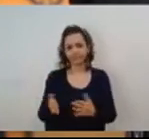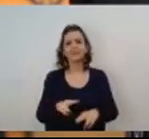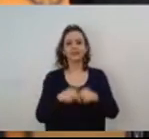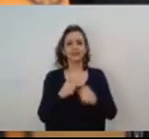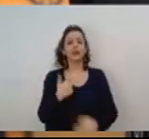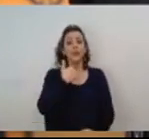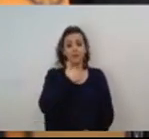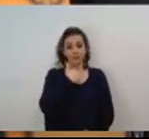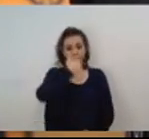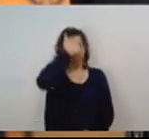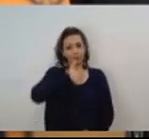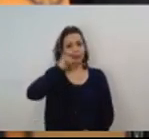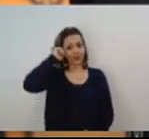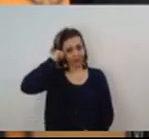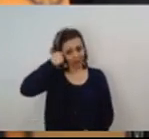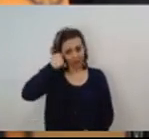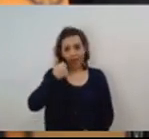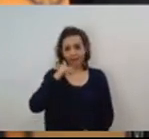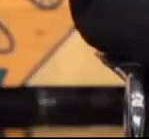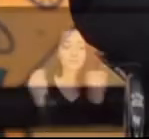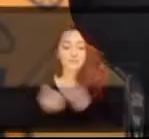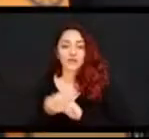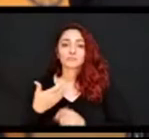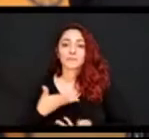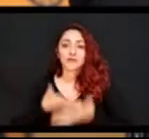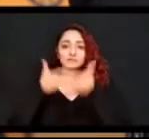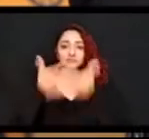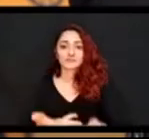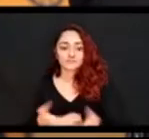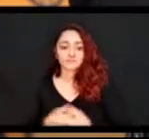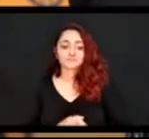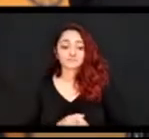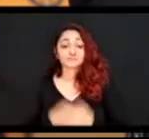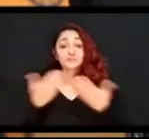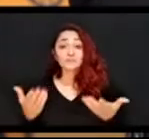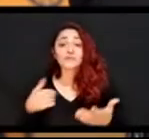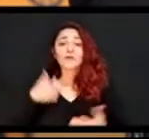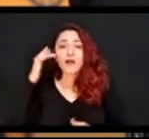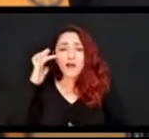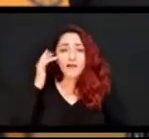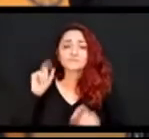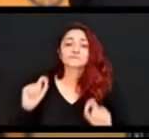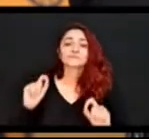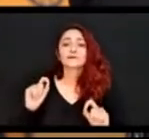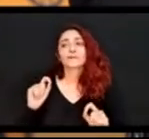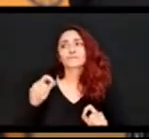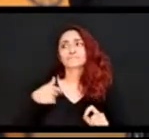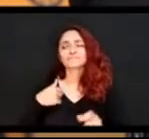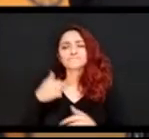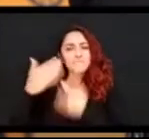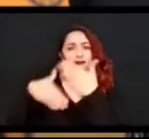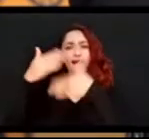adaptado para me receber entendeu então eu acho isso muito legal e assim eu tenho crescido aqui dentro de uma maneira muito